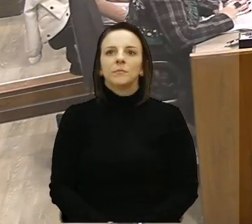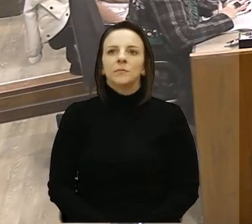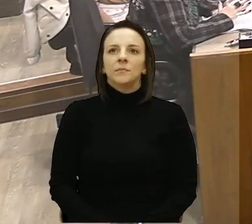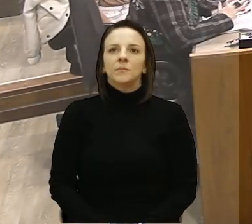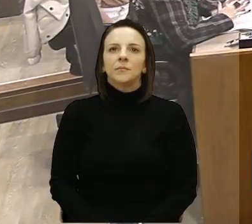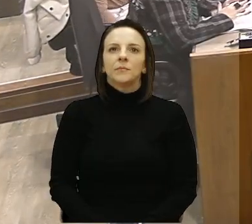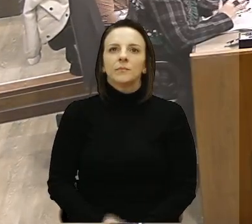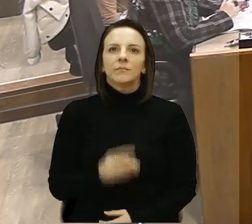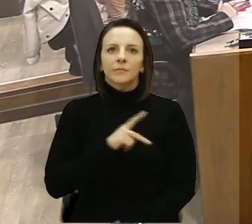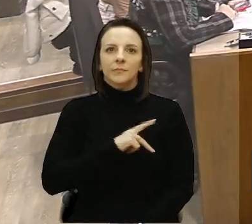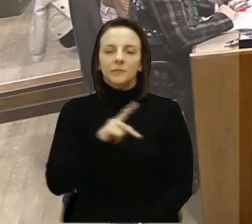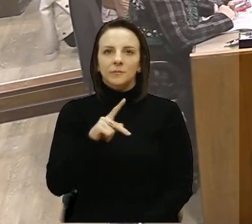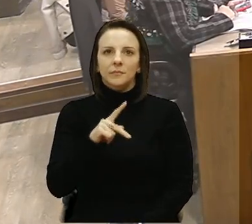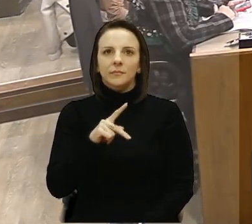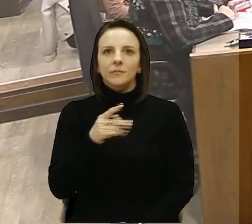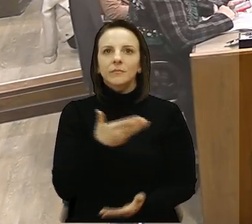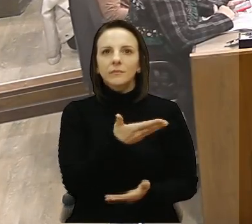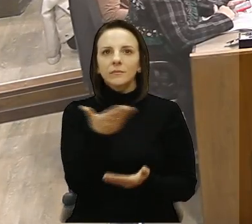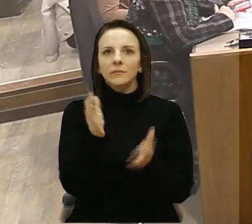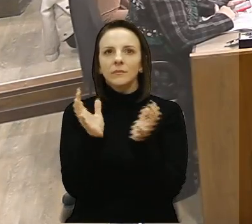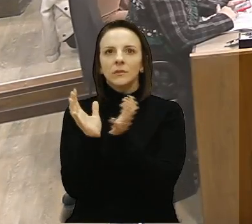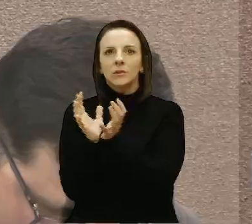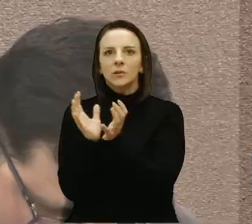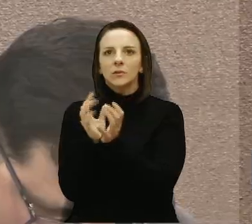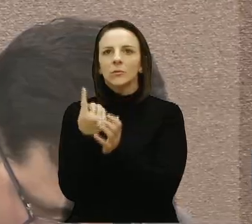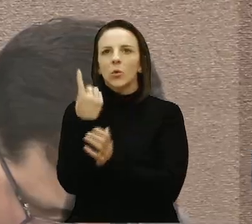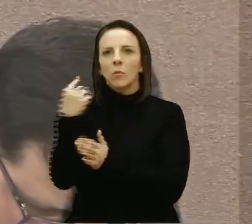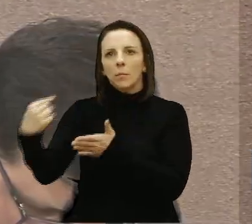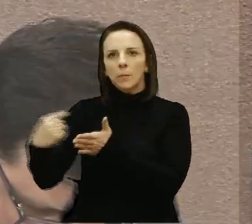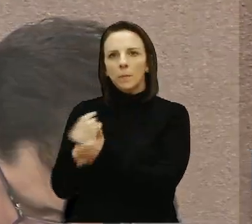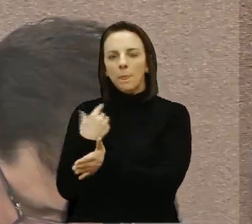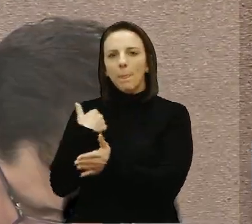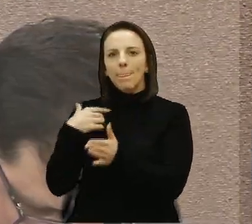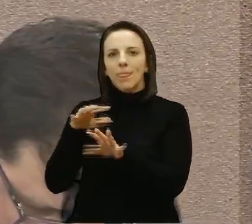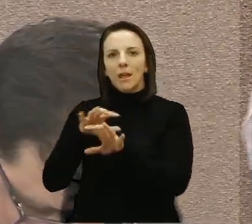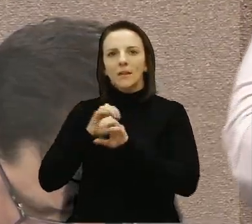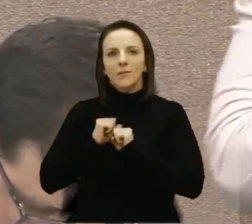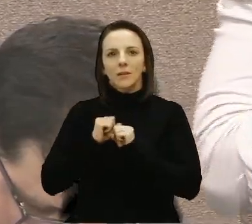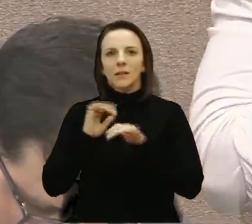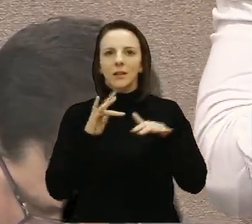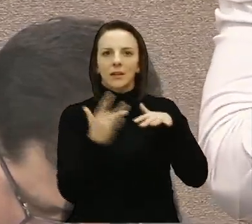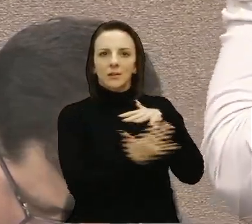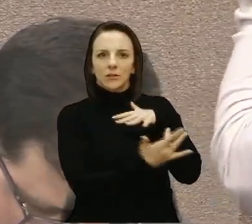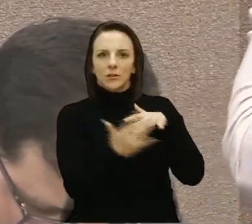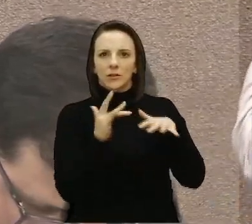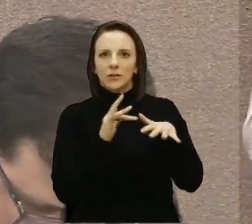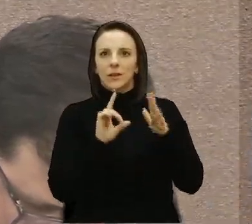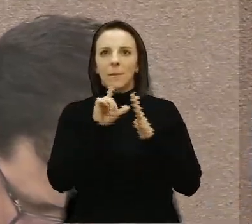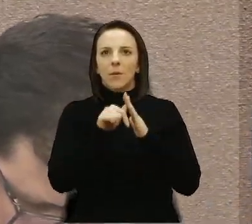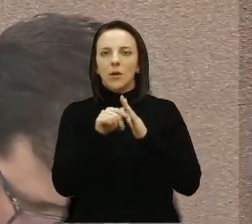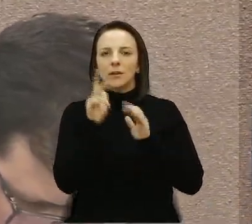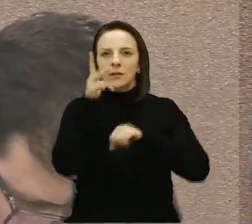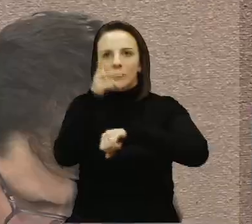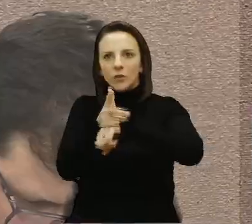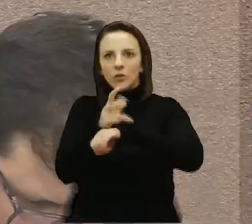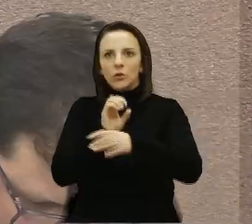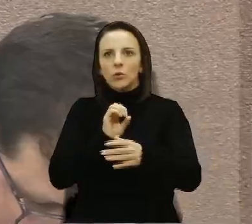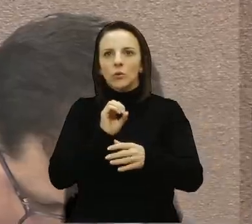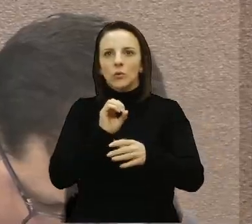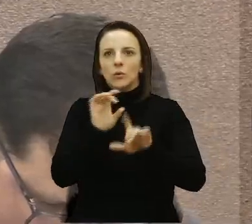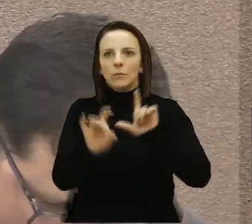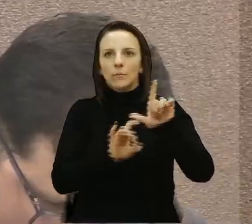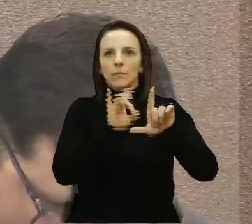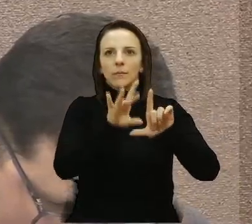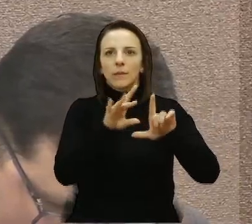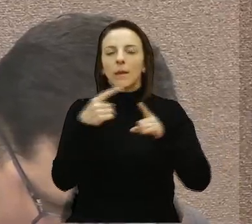Presidente e nobres colegas, um dos questionamentos que eu recebi aqui na minha rede social, após ter colocado o vídeo, foi o seguinte: por que